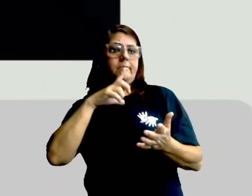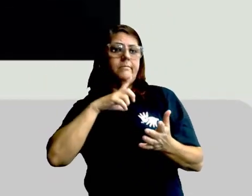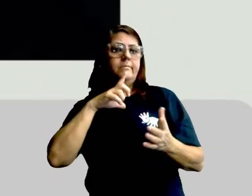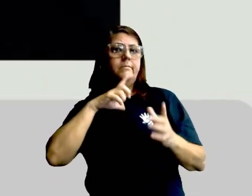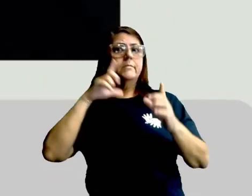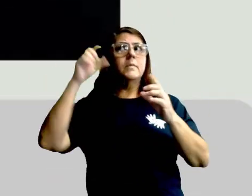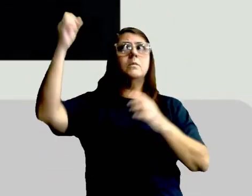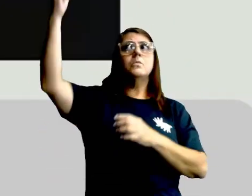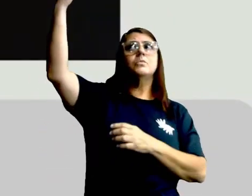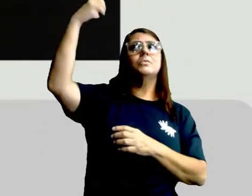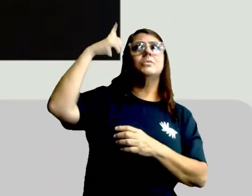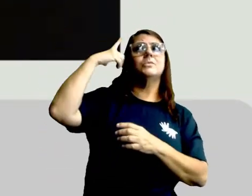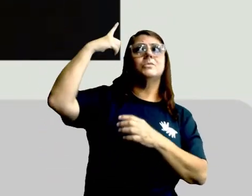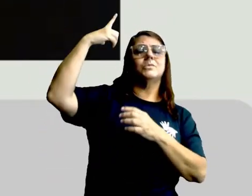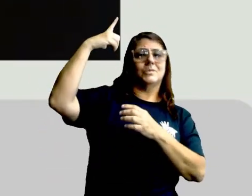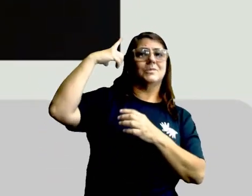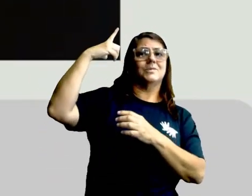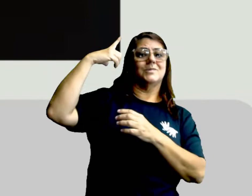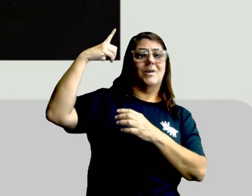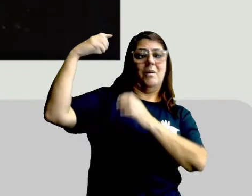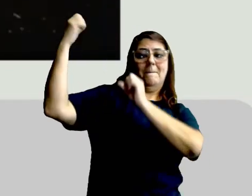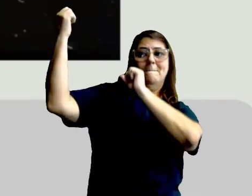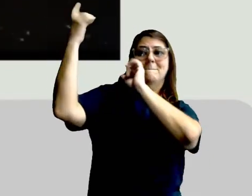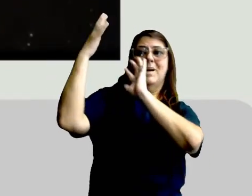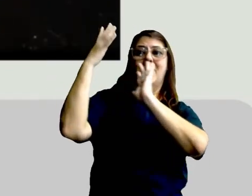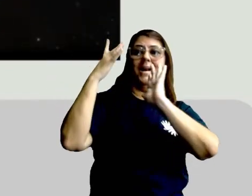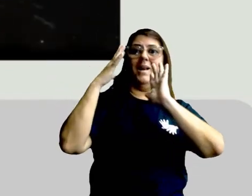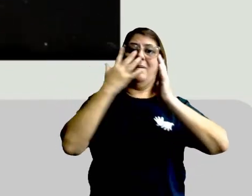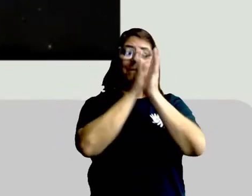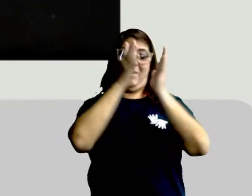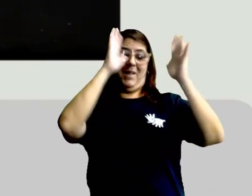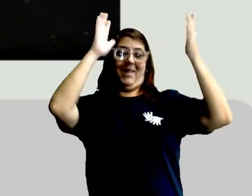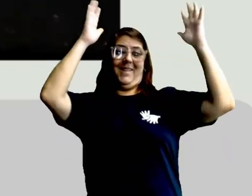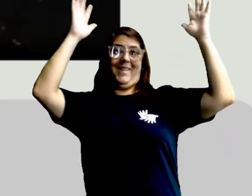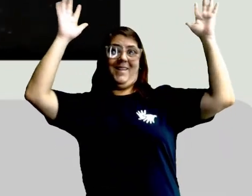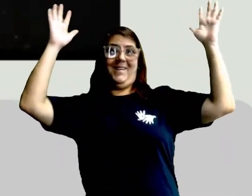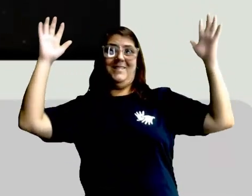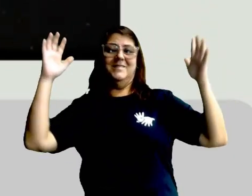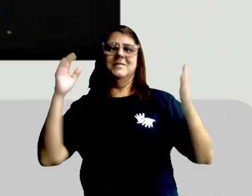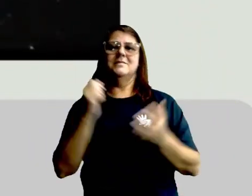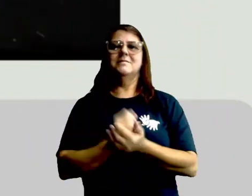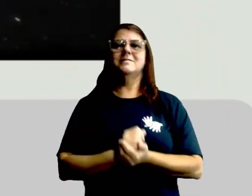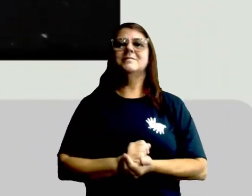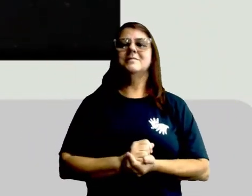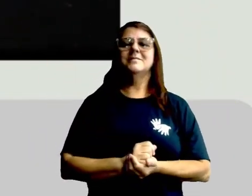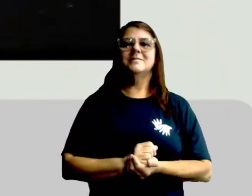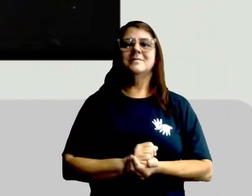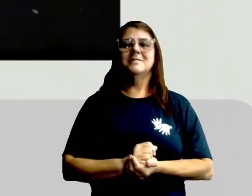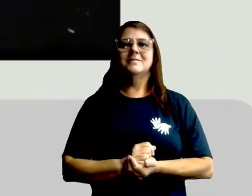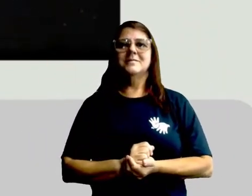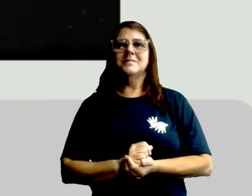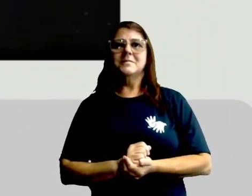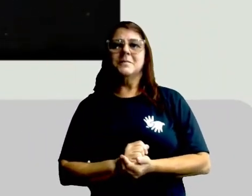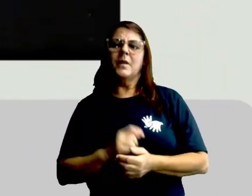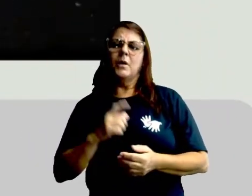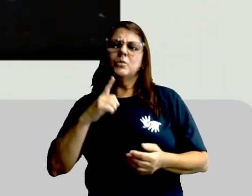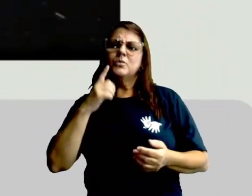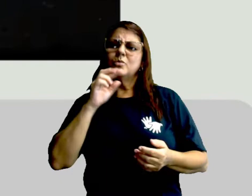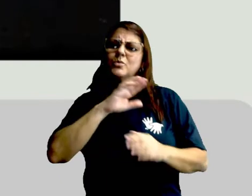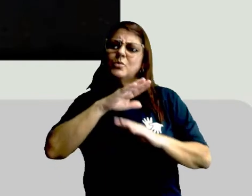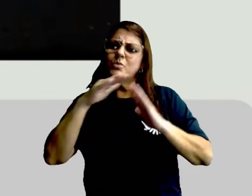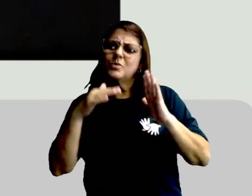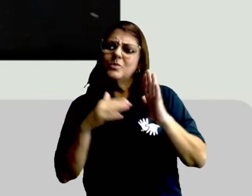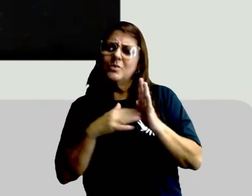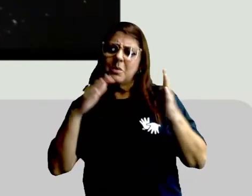mais próxima, que é o Sol. Sabe daquele ditado que nem tudo que reluz é ouro? Pois é. Nem tudo que brilha